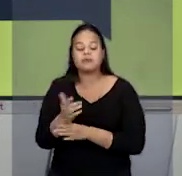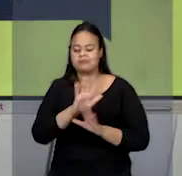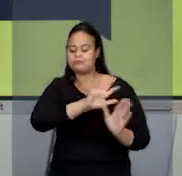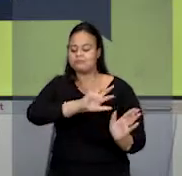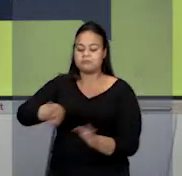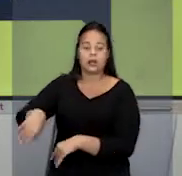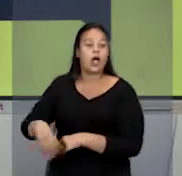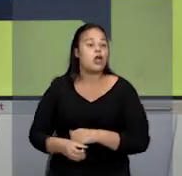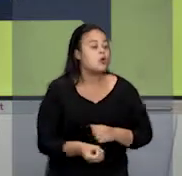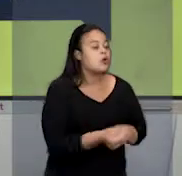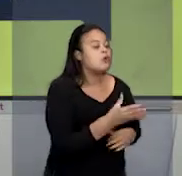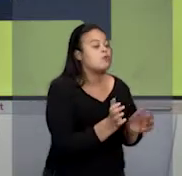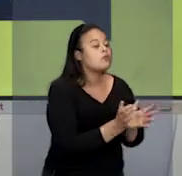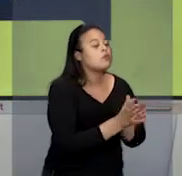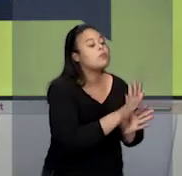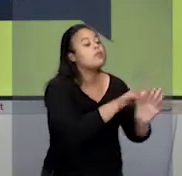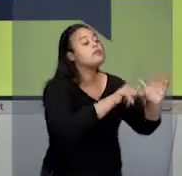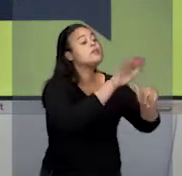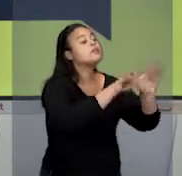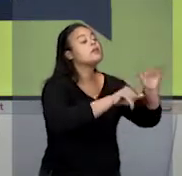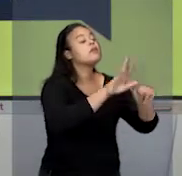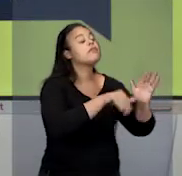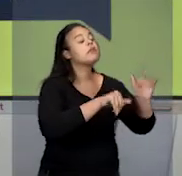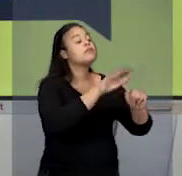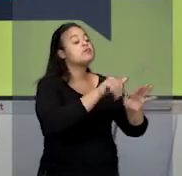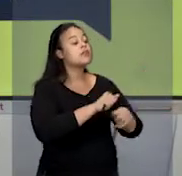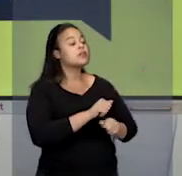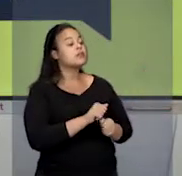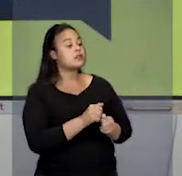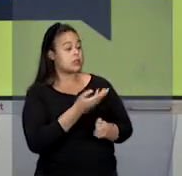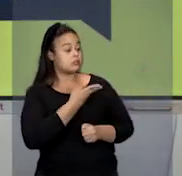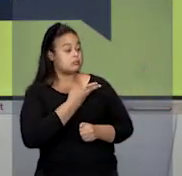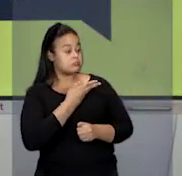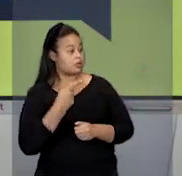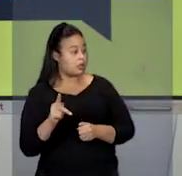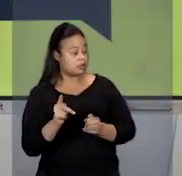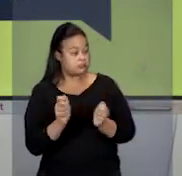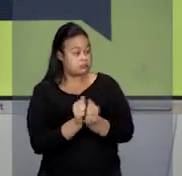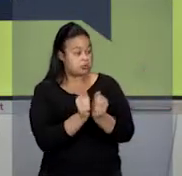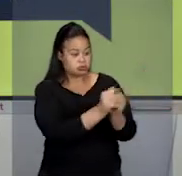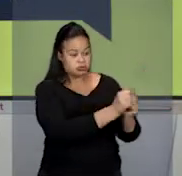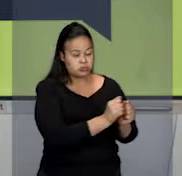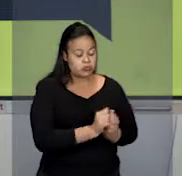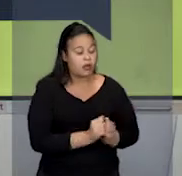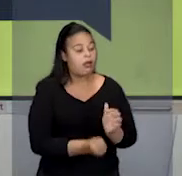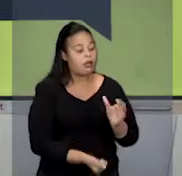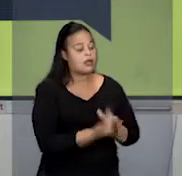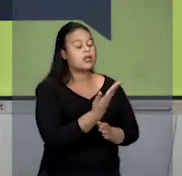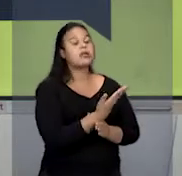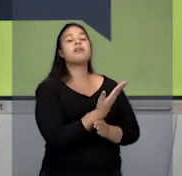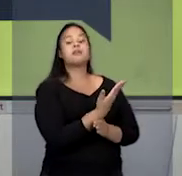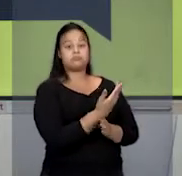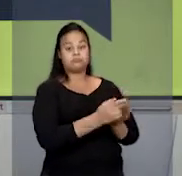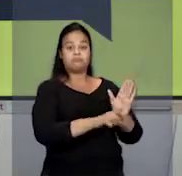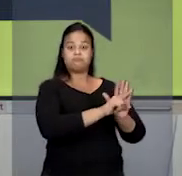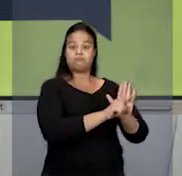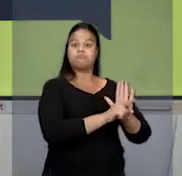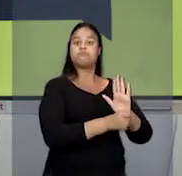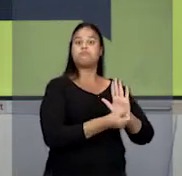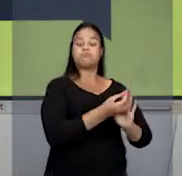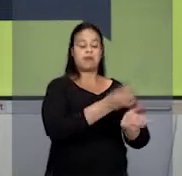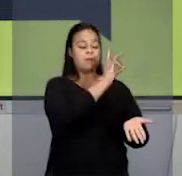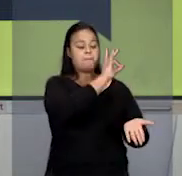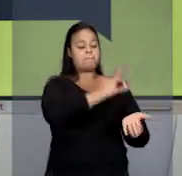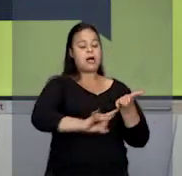grupo, né, de gente mais próxima ao próprio Dom Pedro, e cria uma nova Constituição, a Constituição outorgada